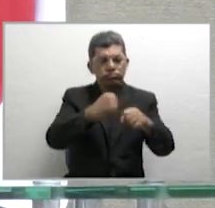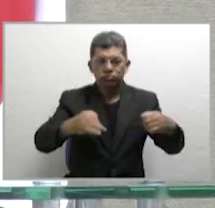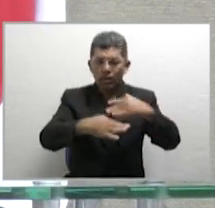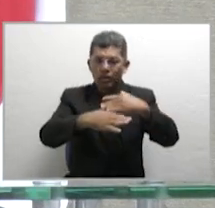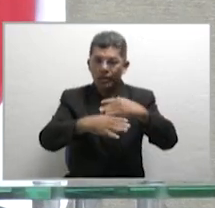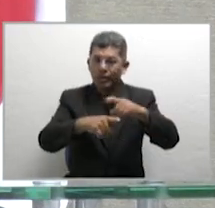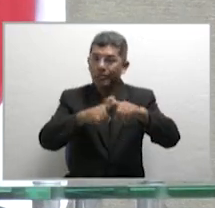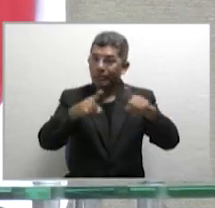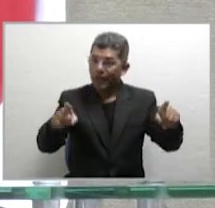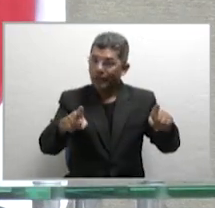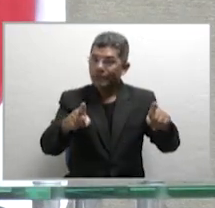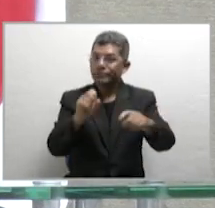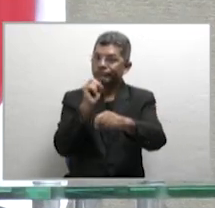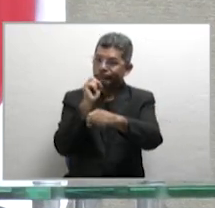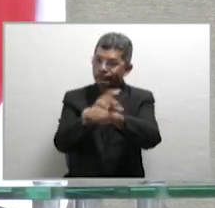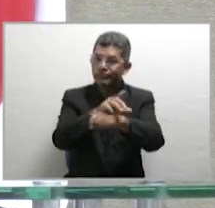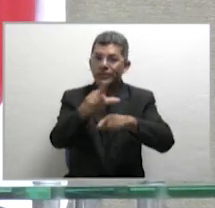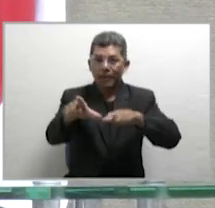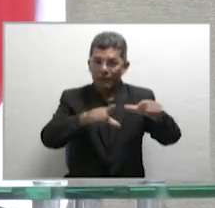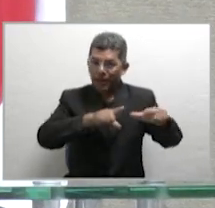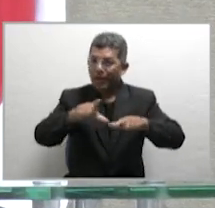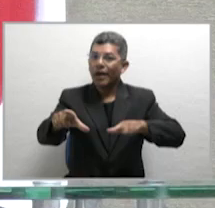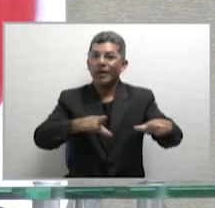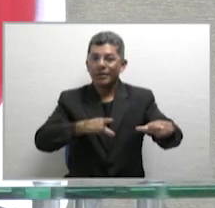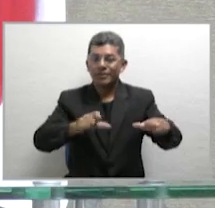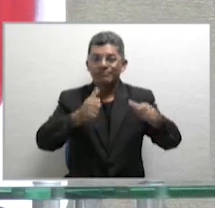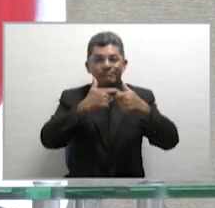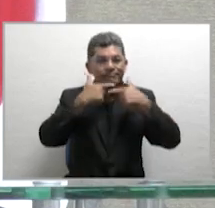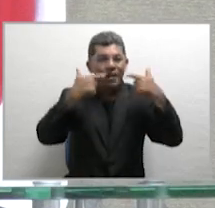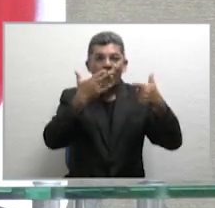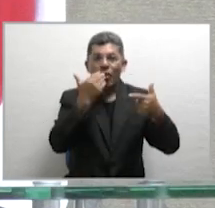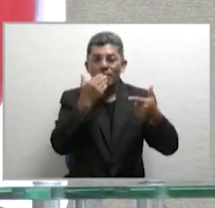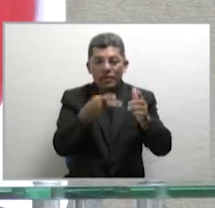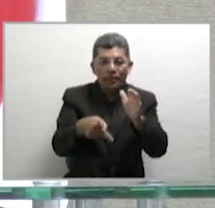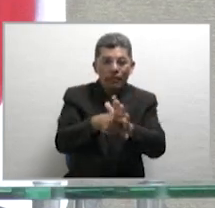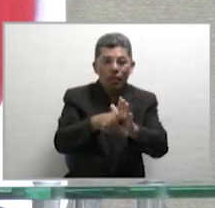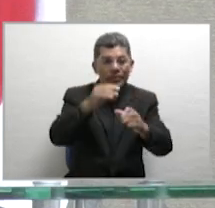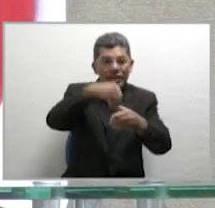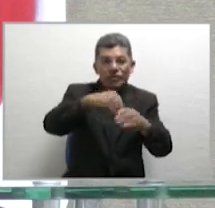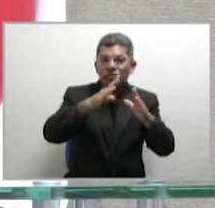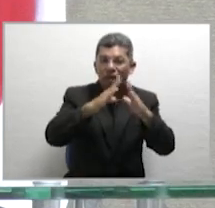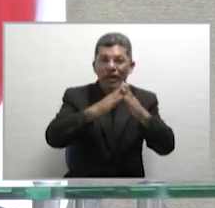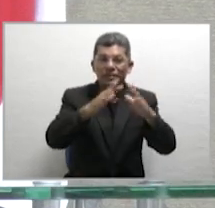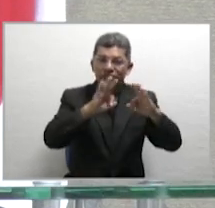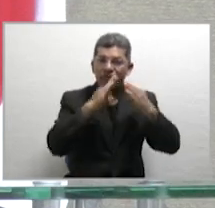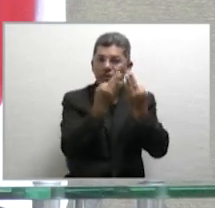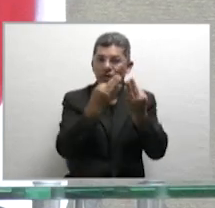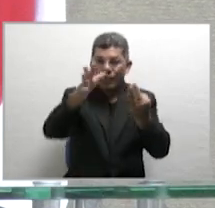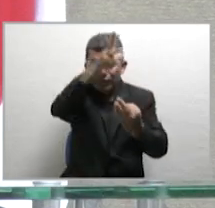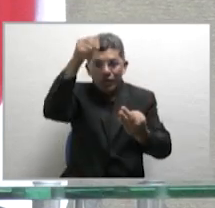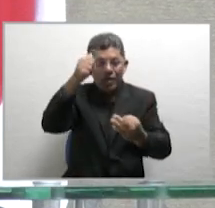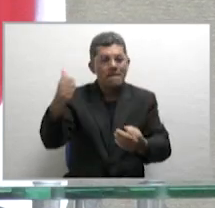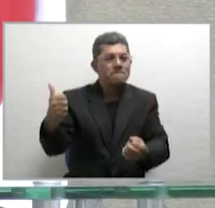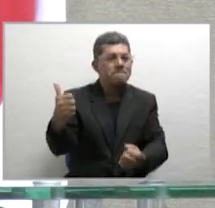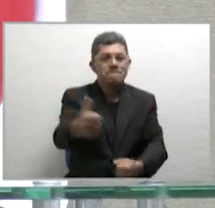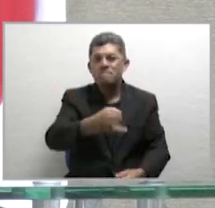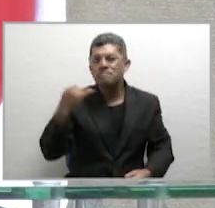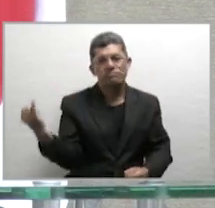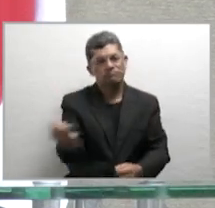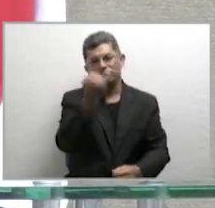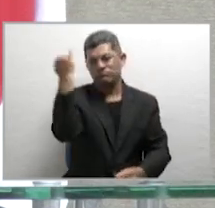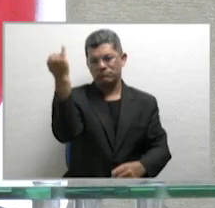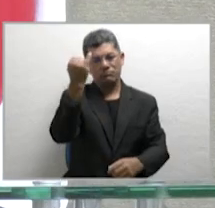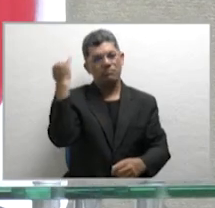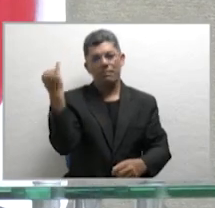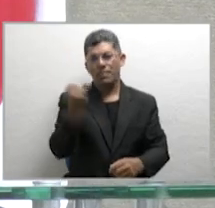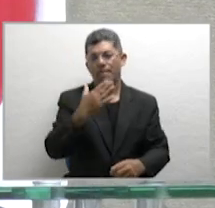Mas trazer emprego, trazer sorriso e comida para a mesa dos amazonenses deve ser a prioridade